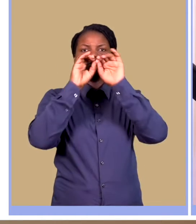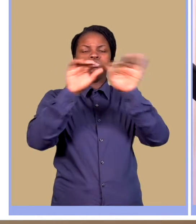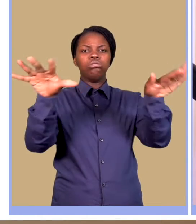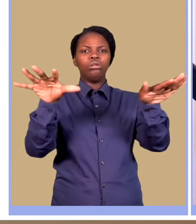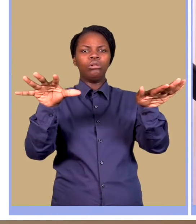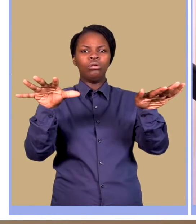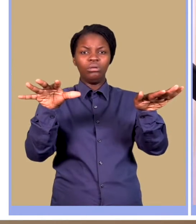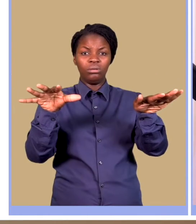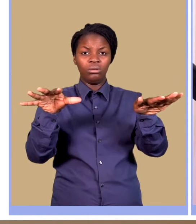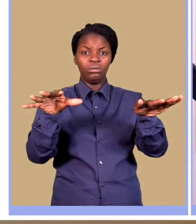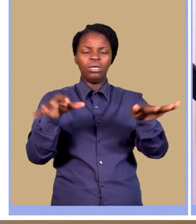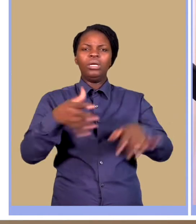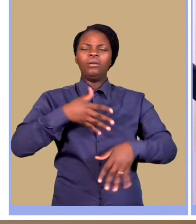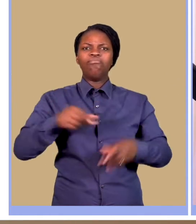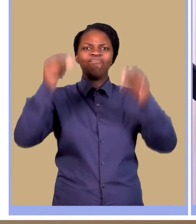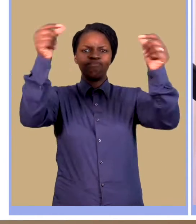longo